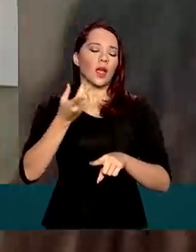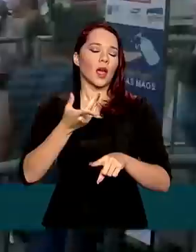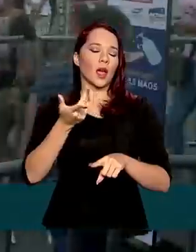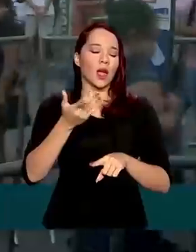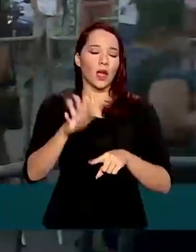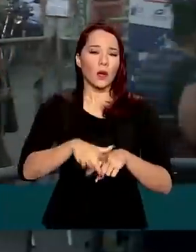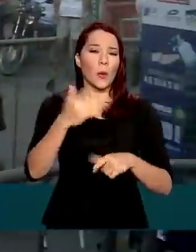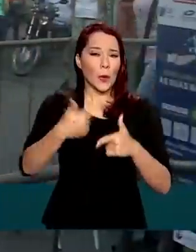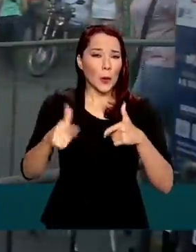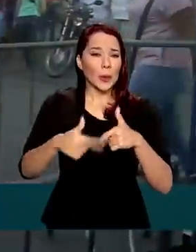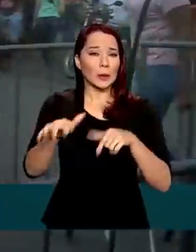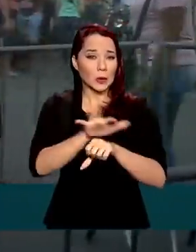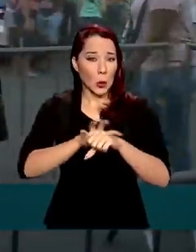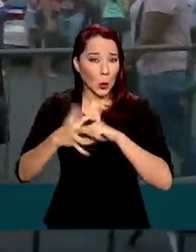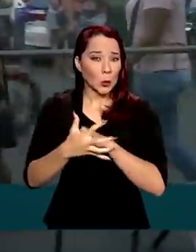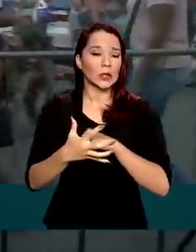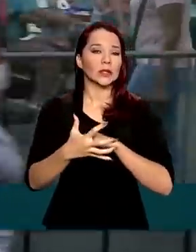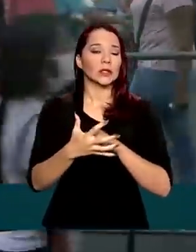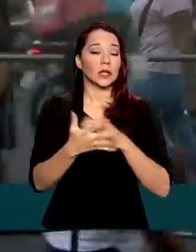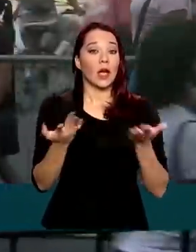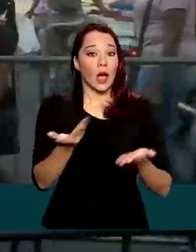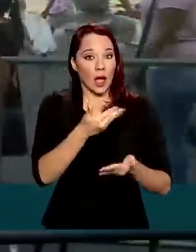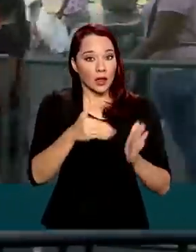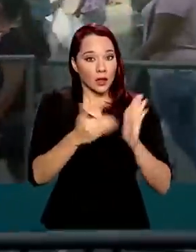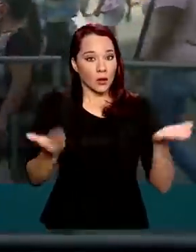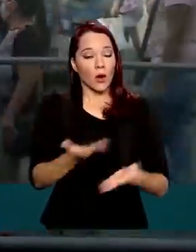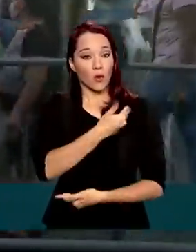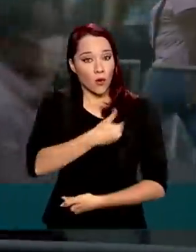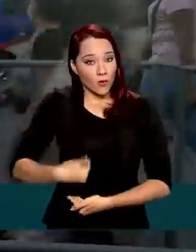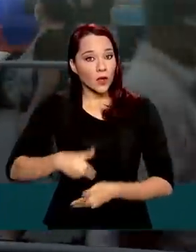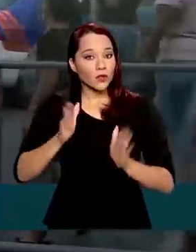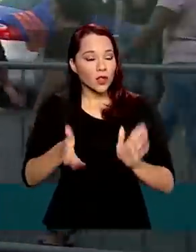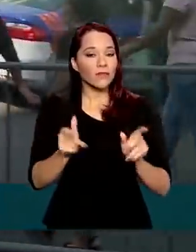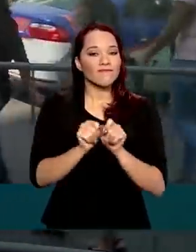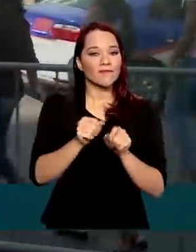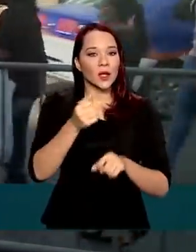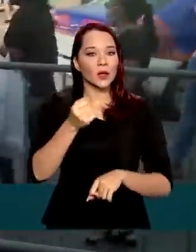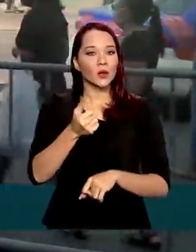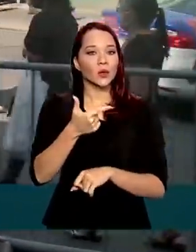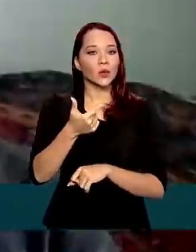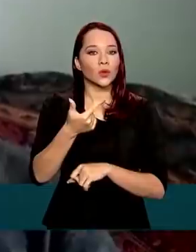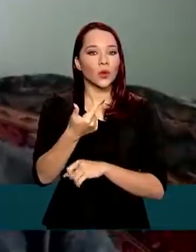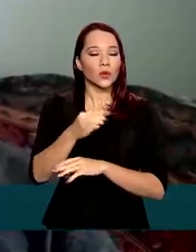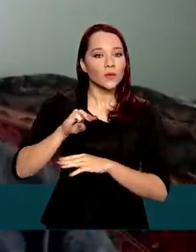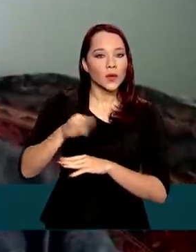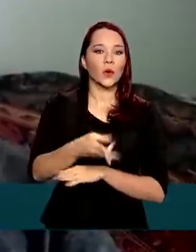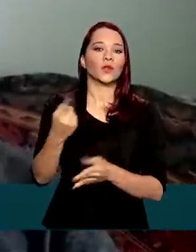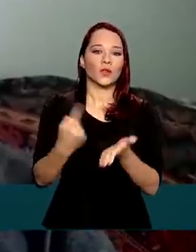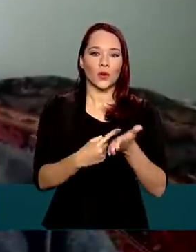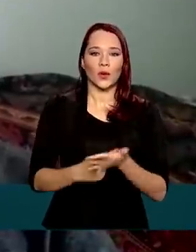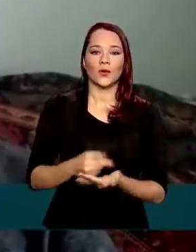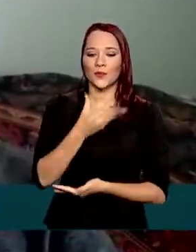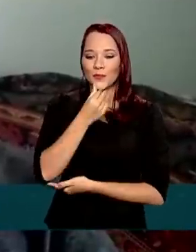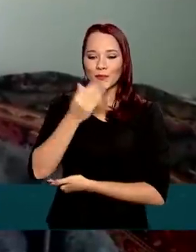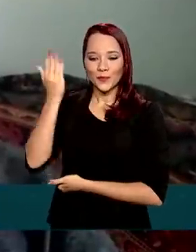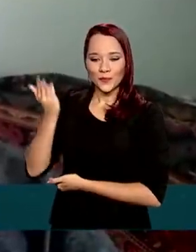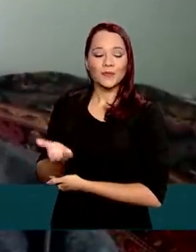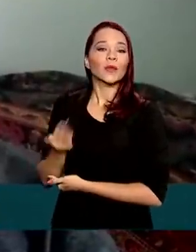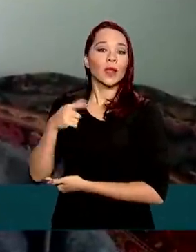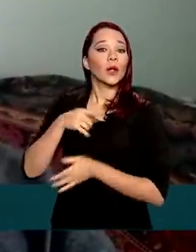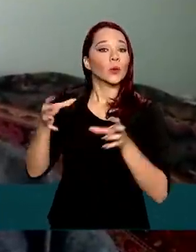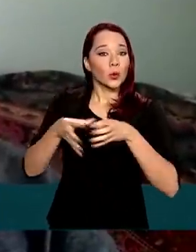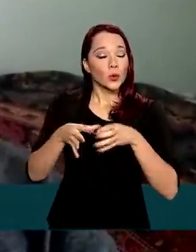calamidade pública. Até agora, o governo promoveu com a iniciativa mais de 12 milhões de acordos. Daniel faz parte do grupo que